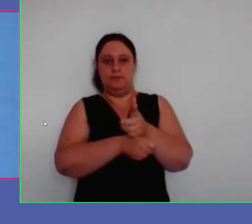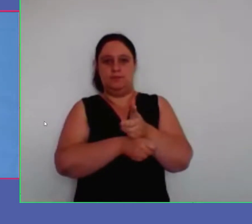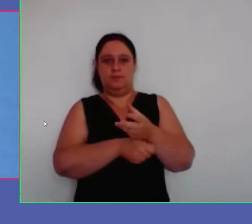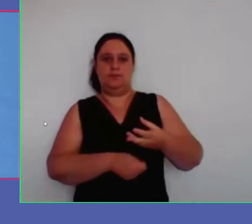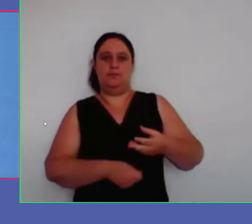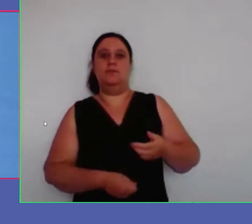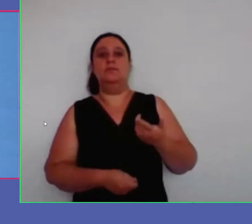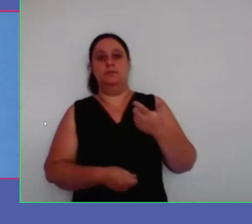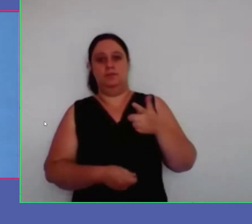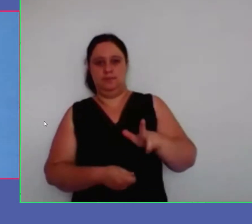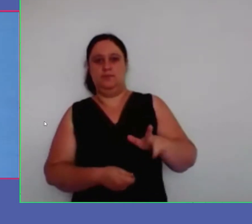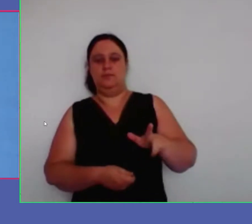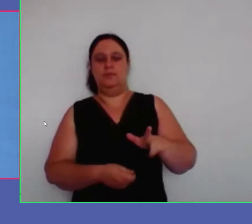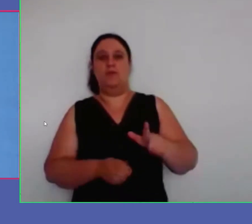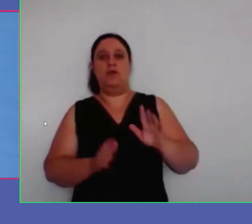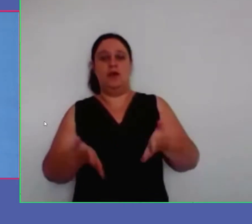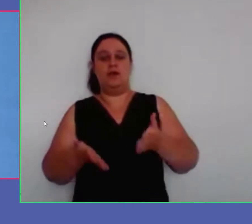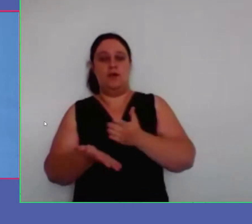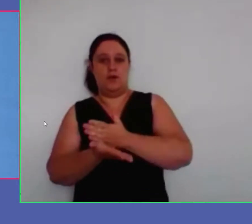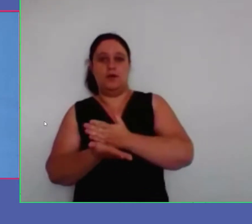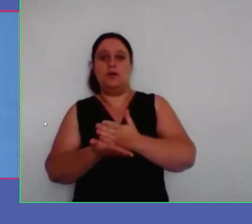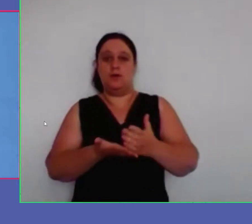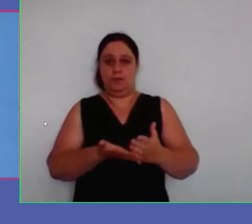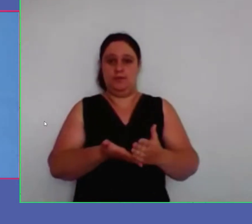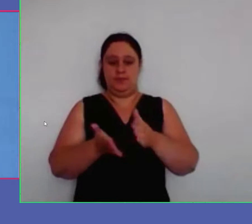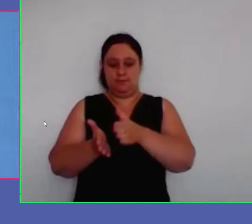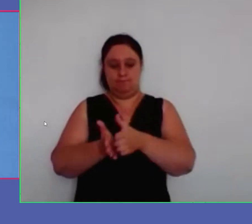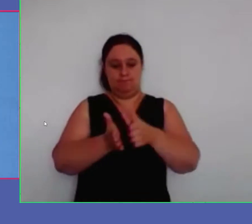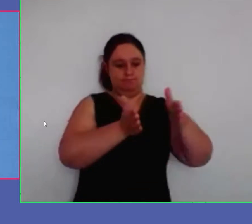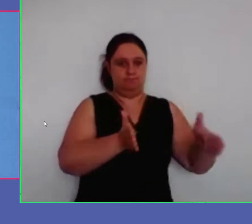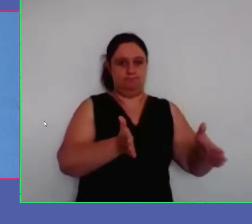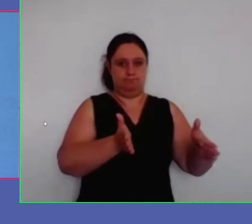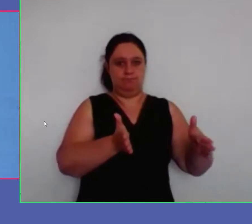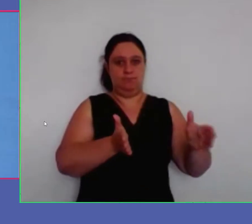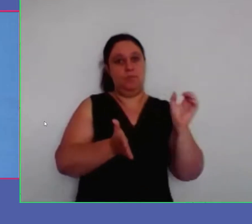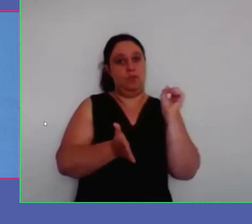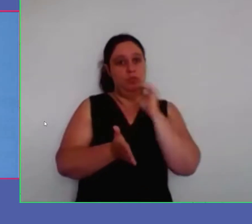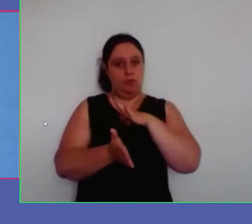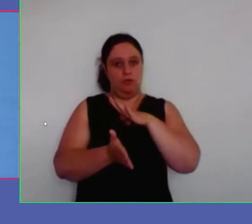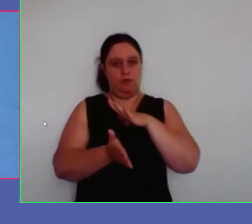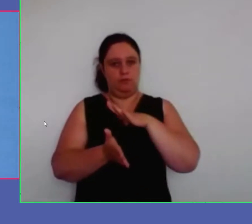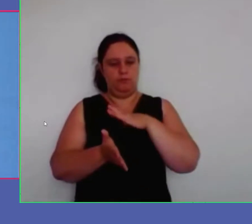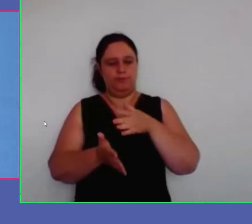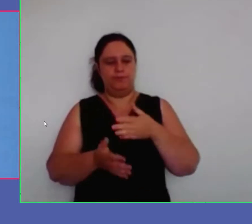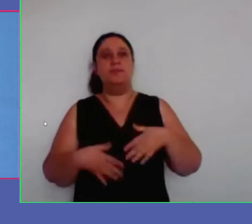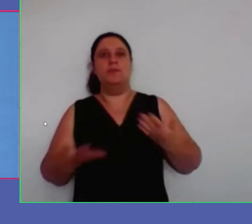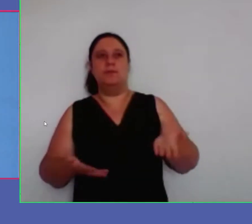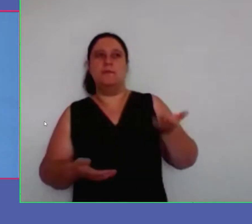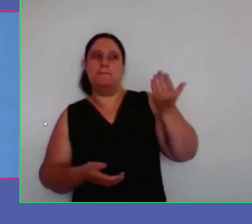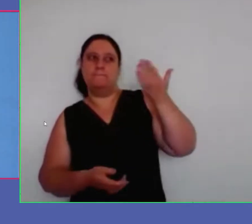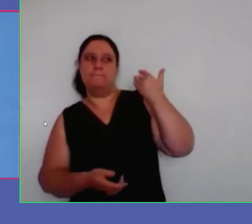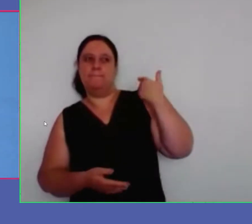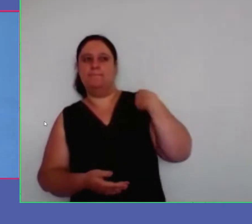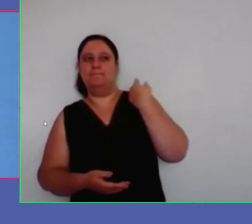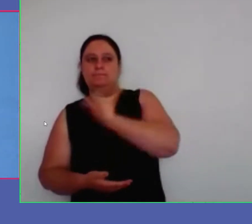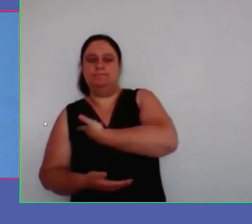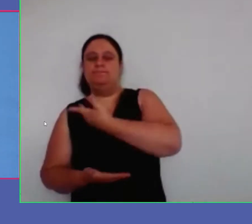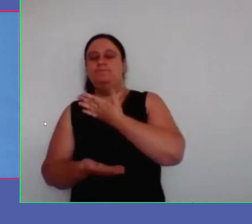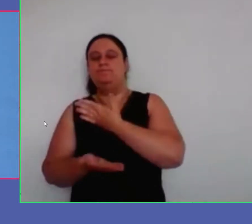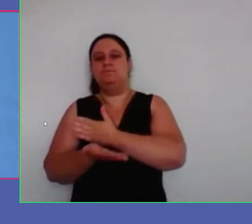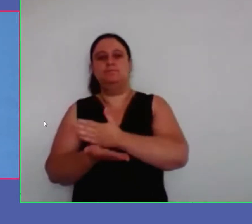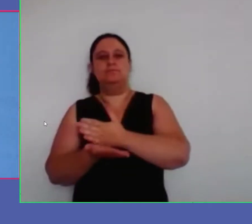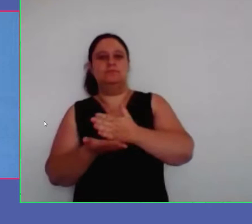vamos iniciar uma nova etapa. Nós começamos com